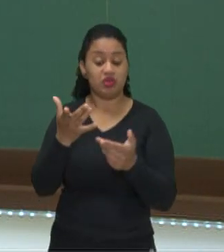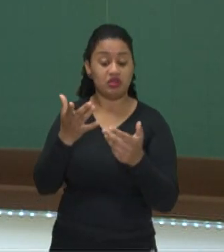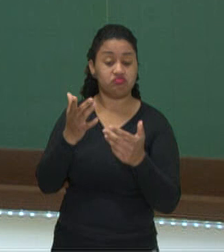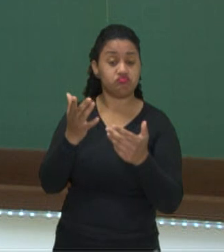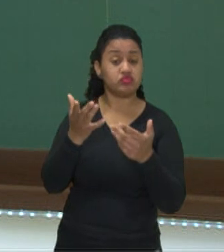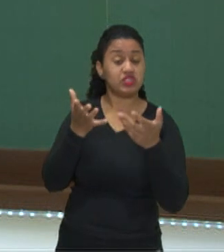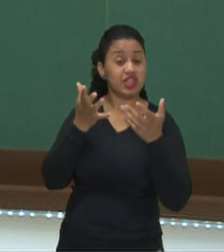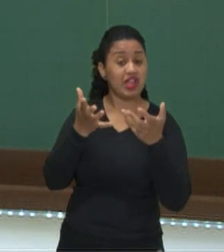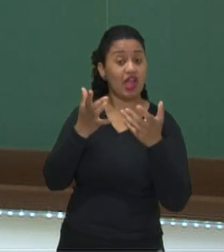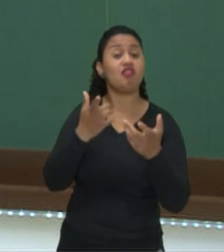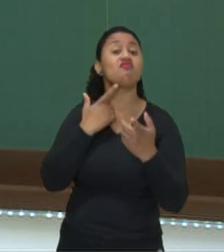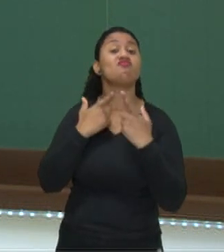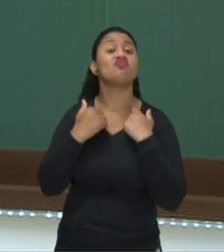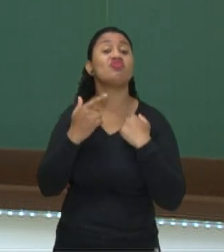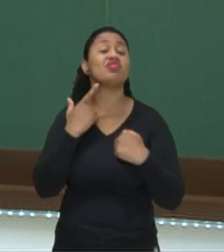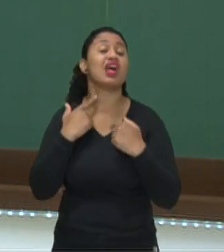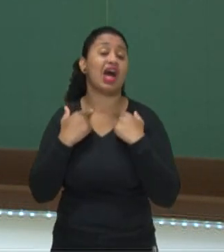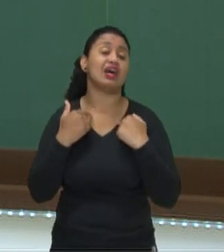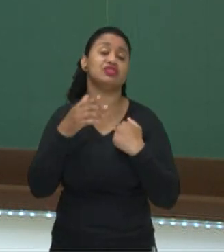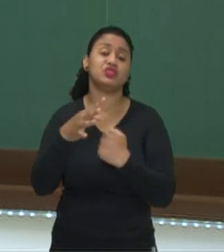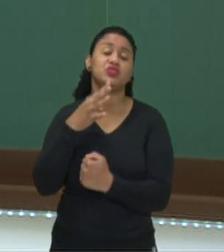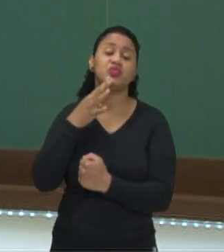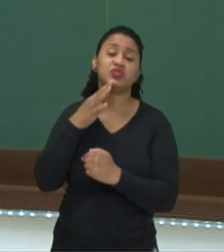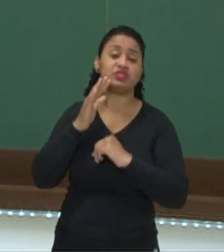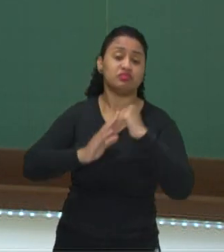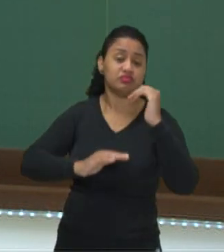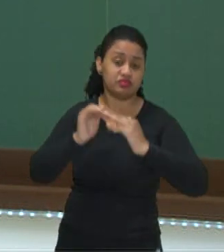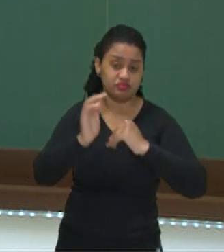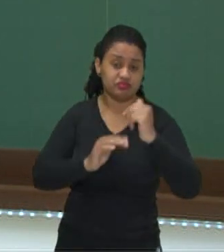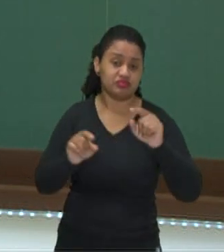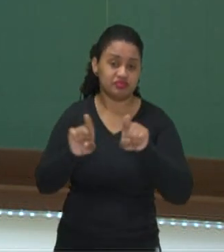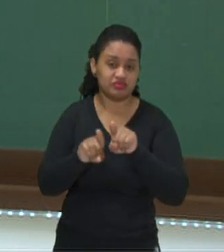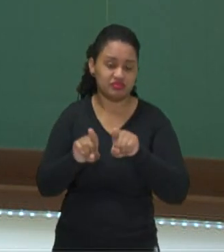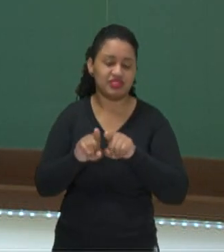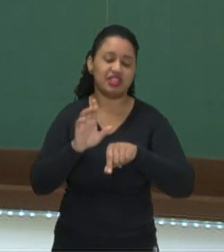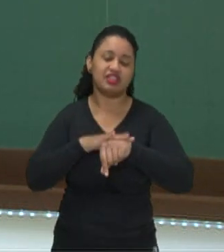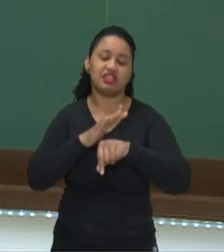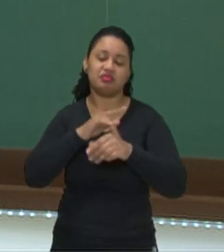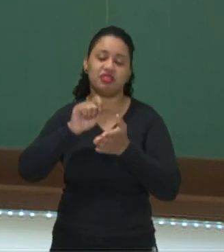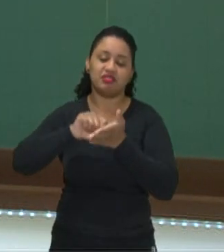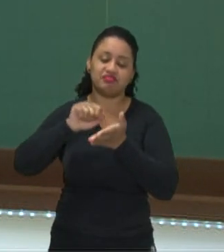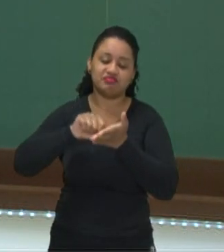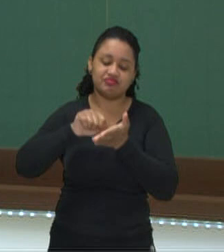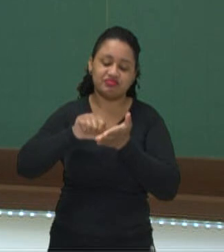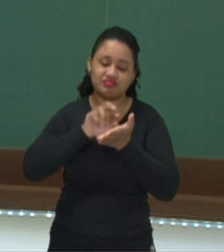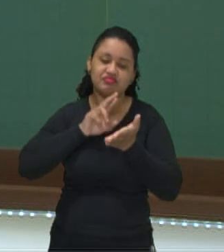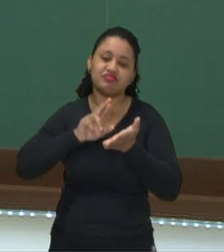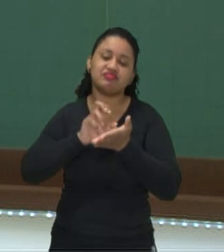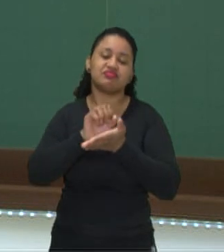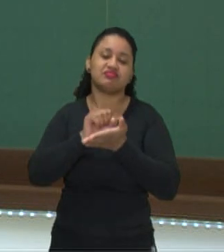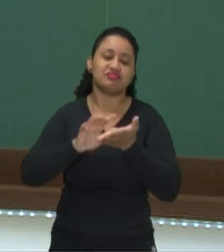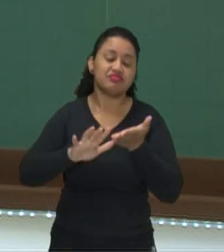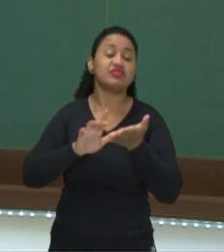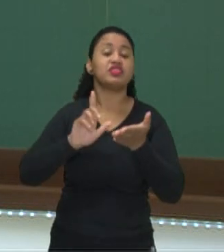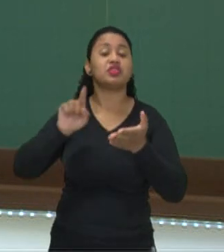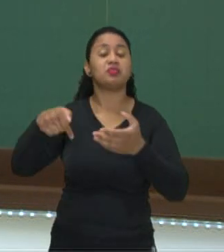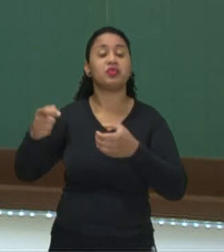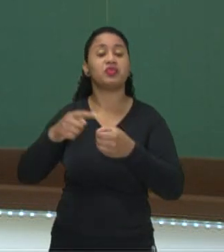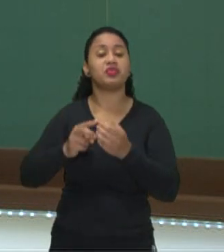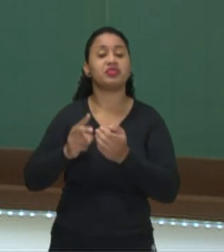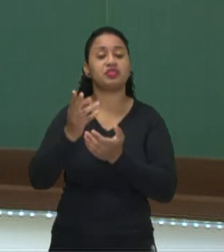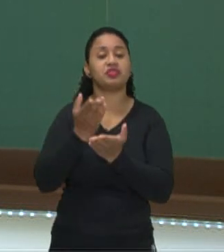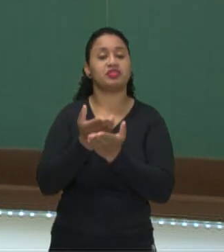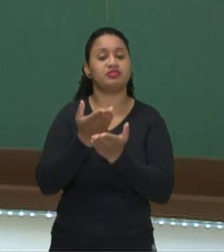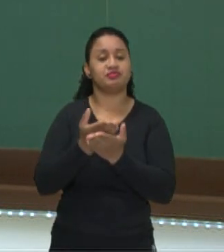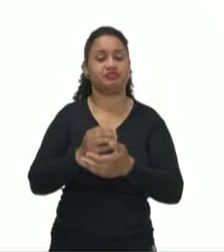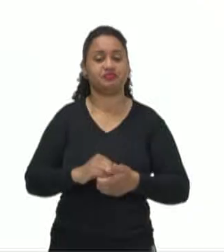de aventura que você tem vontade de conhecer e de praticar. Eu vou dar um tempinho para vocês fazerem essa anotação e daqui a pouco nós voltamos